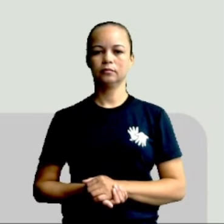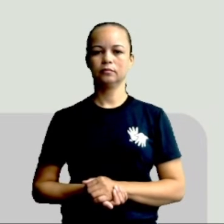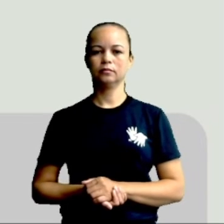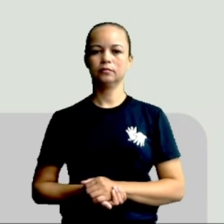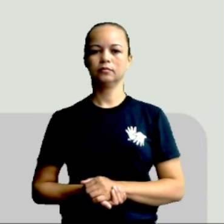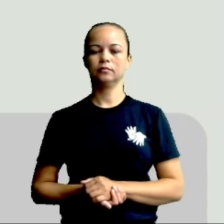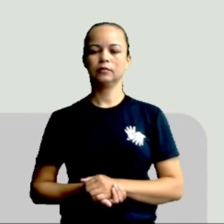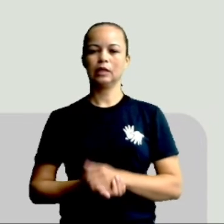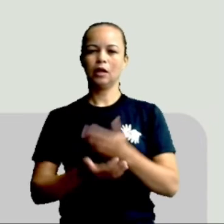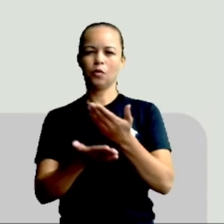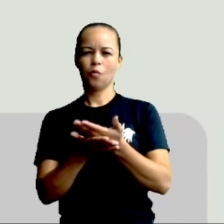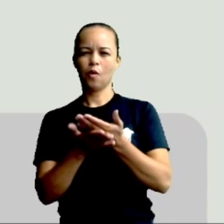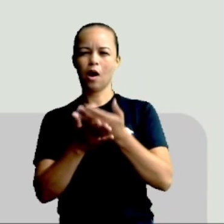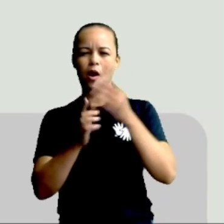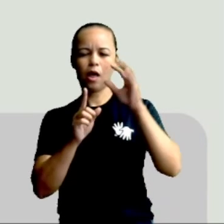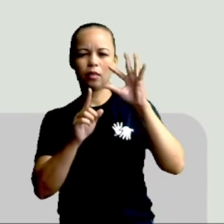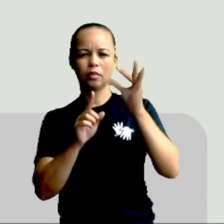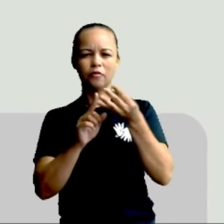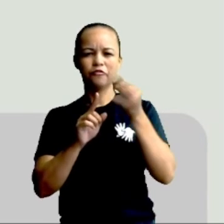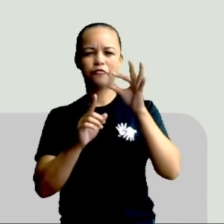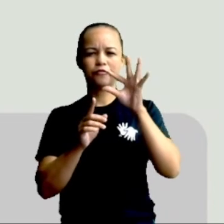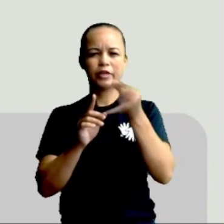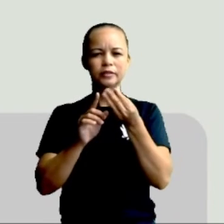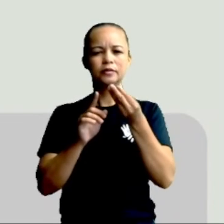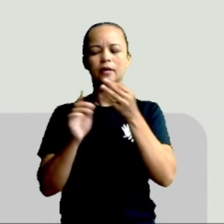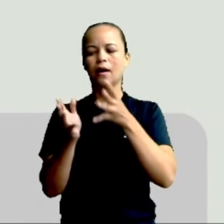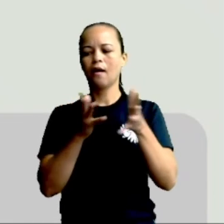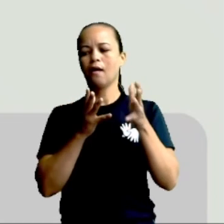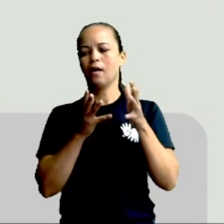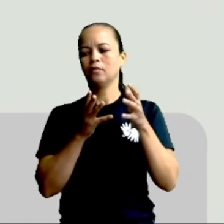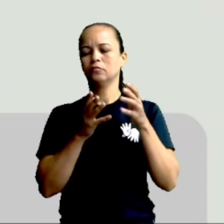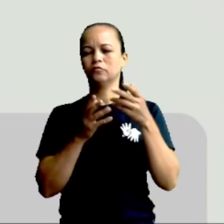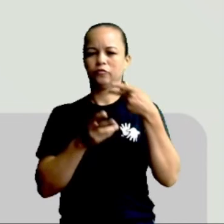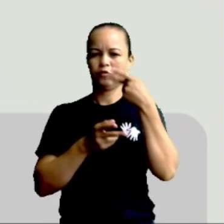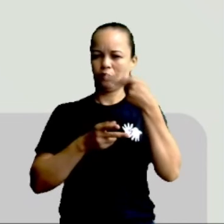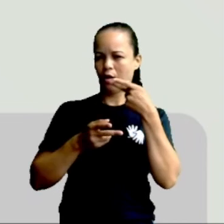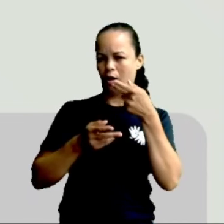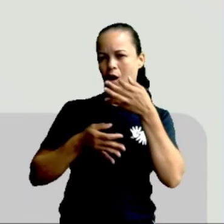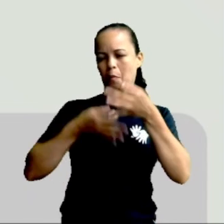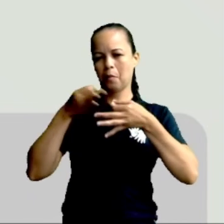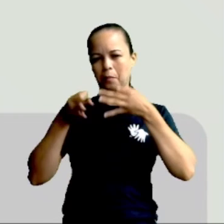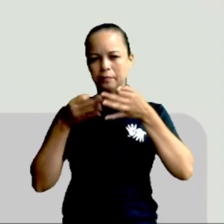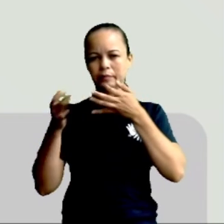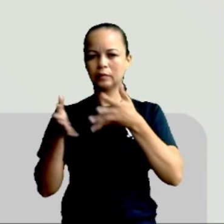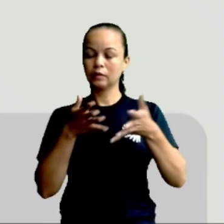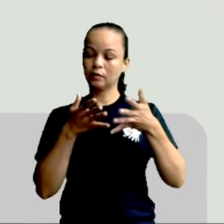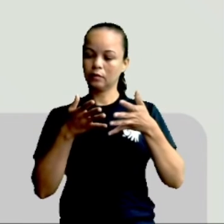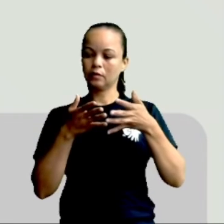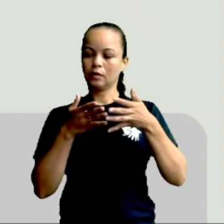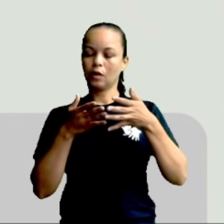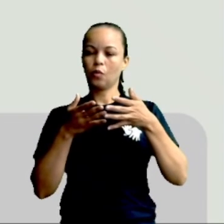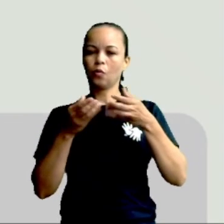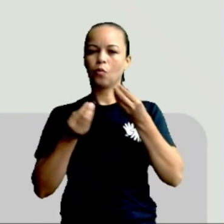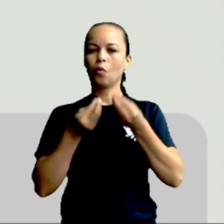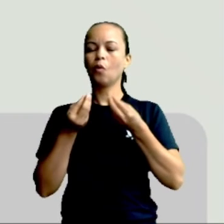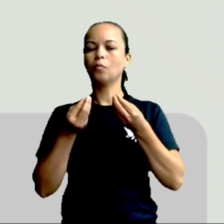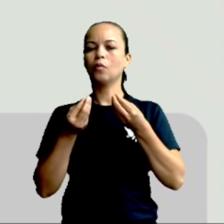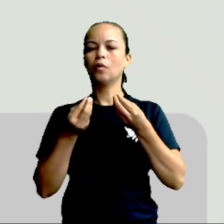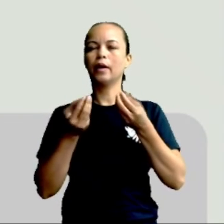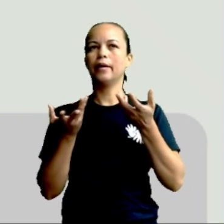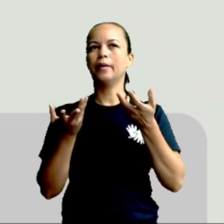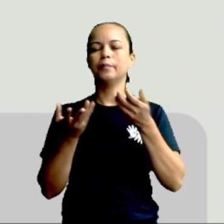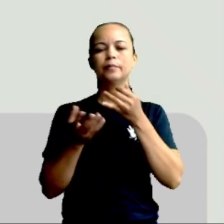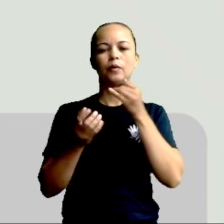Numa aula de física foi comentado a situação esquematizada abaixo, onde o